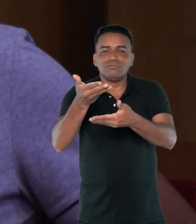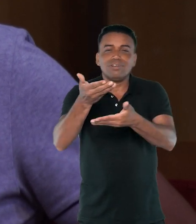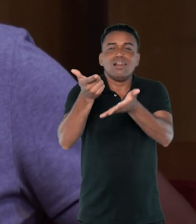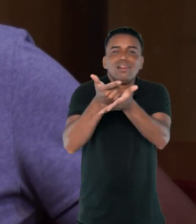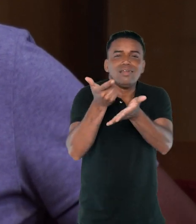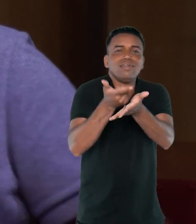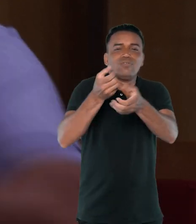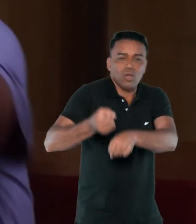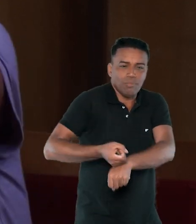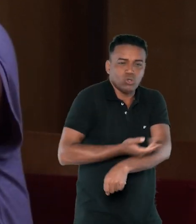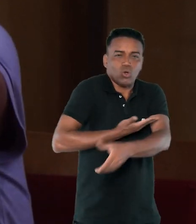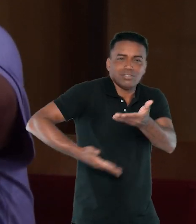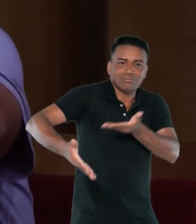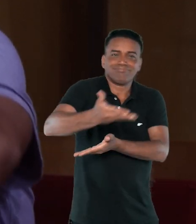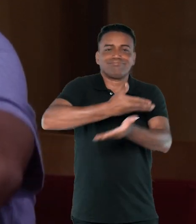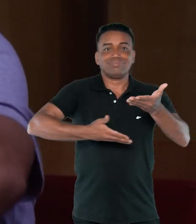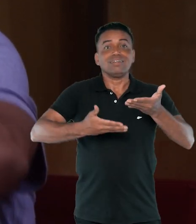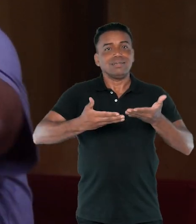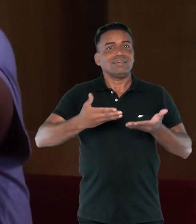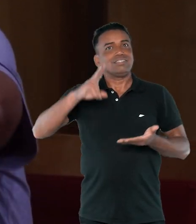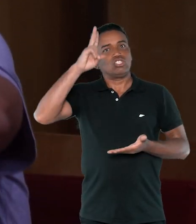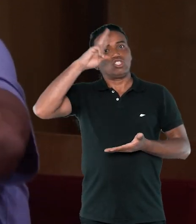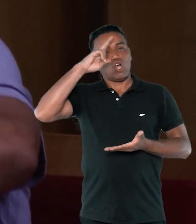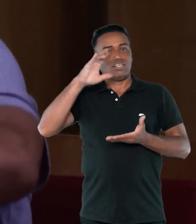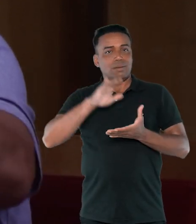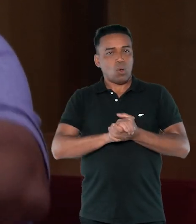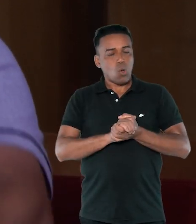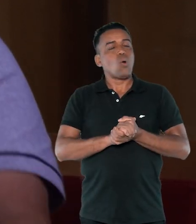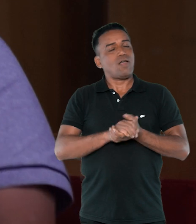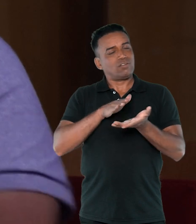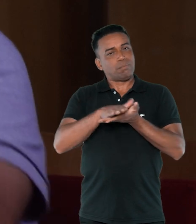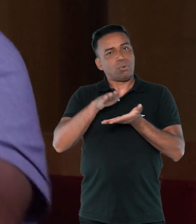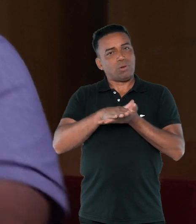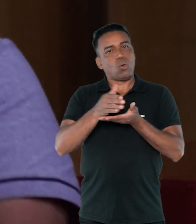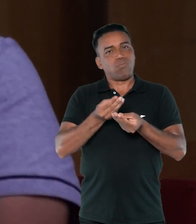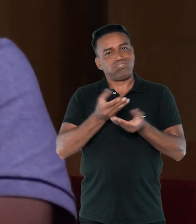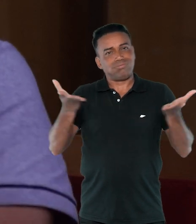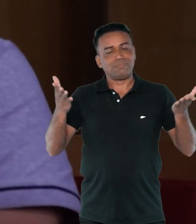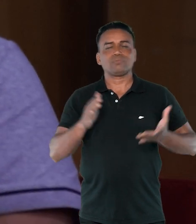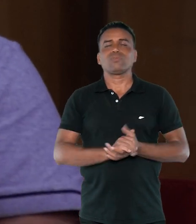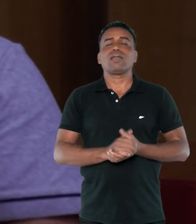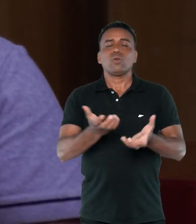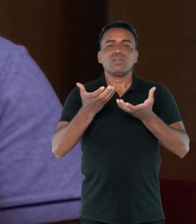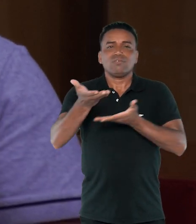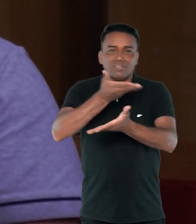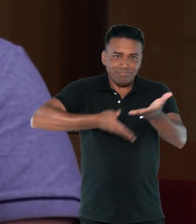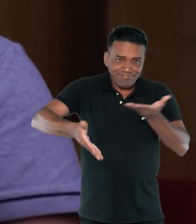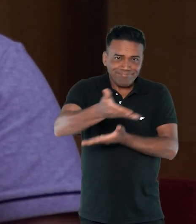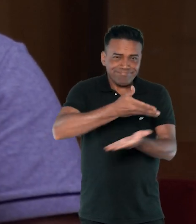acompanharam. Você é filho de escritora, claro, também com vários livros, sempre foi uma referência muito forte para